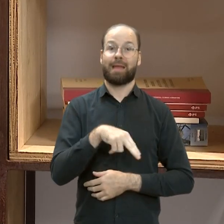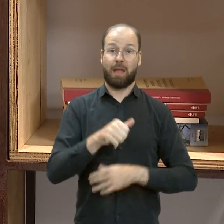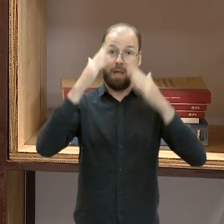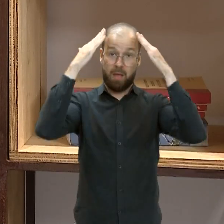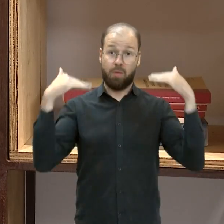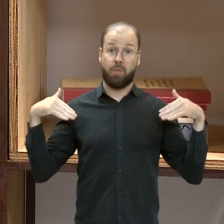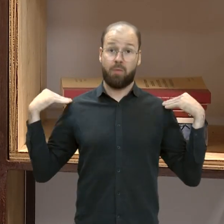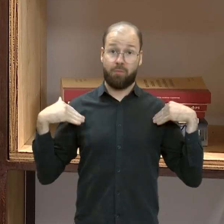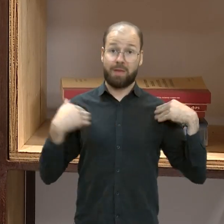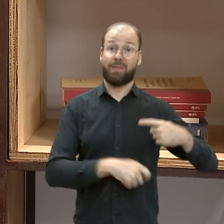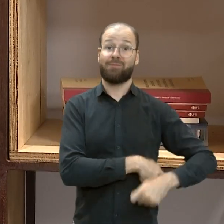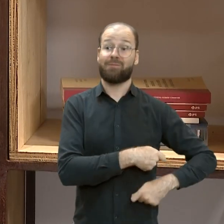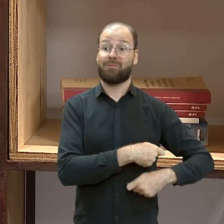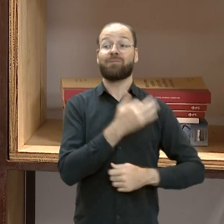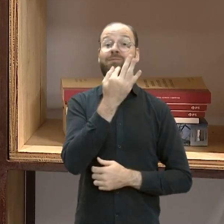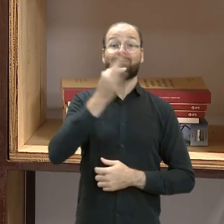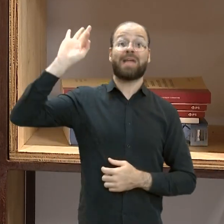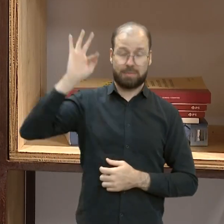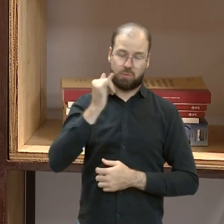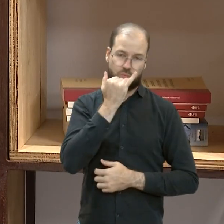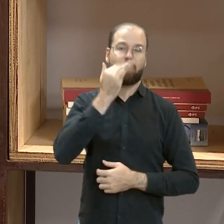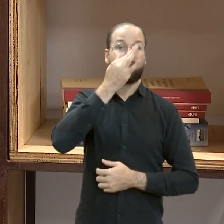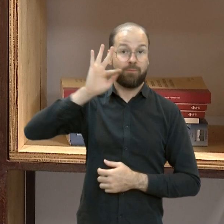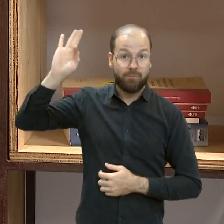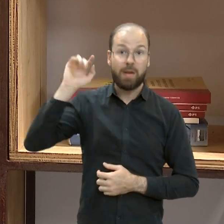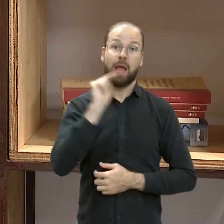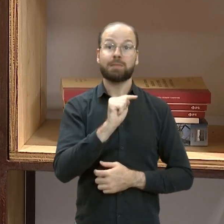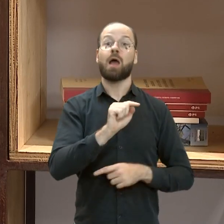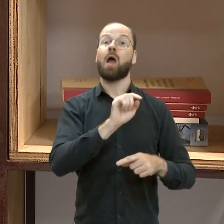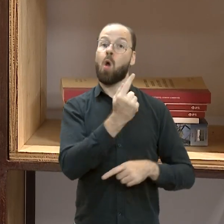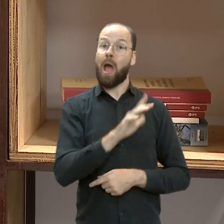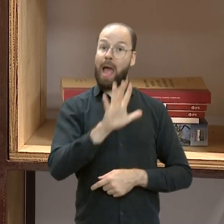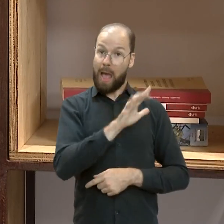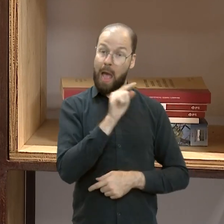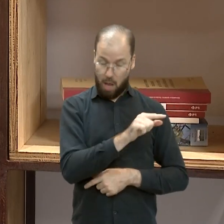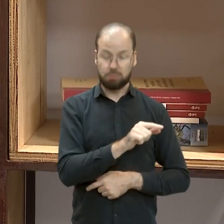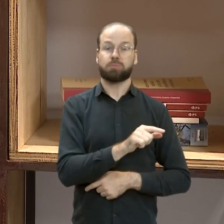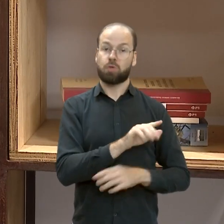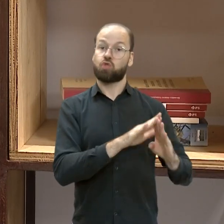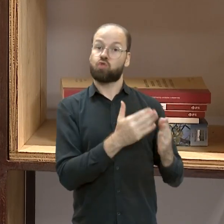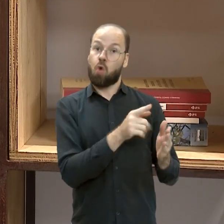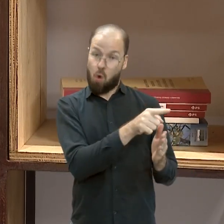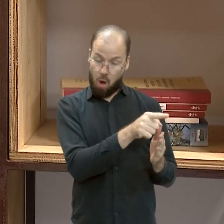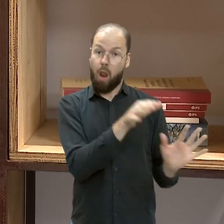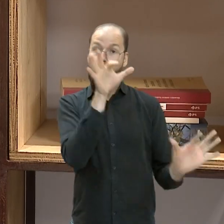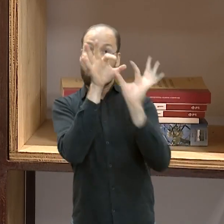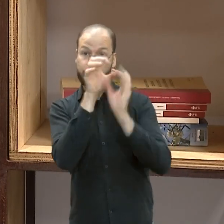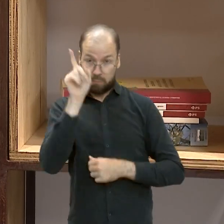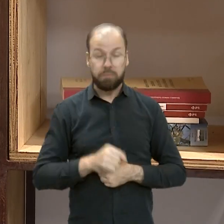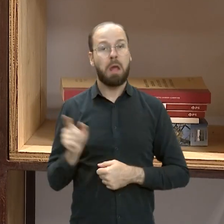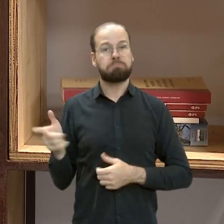francesas que tinha na cidade de Goiás. E ela publicou esse livro de forma autônoma, não foi, né? Não tem